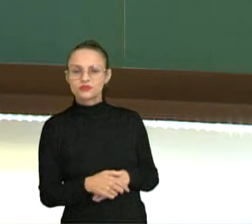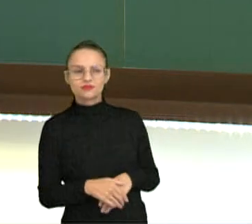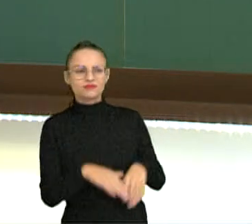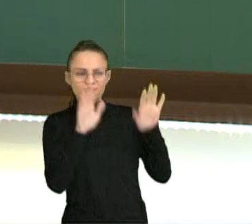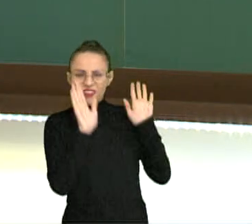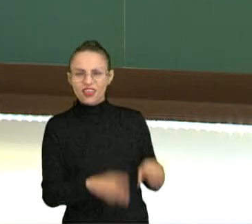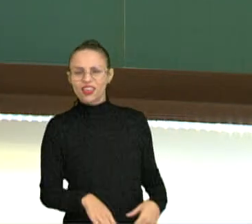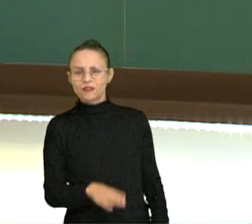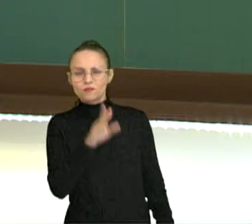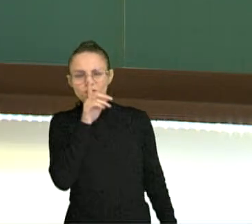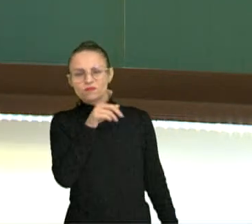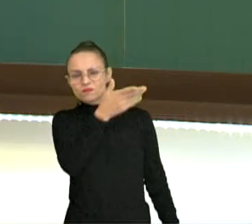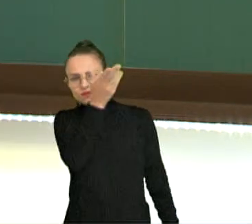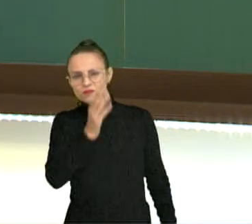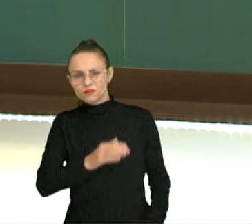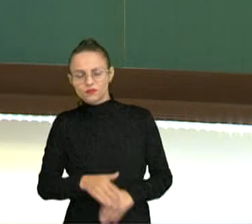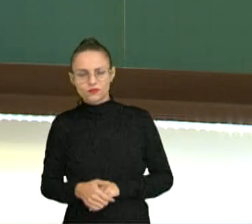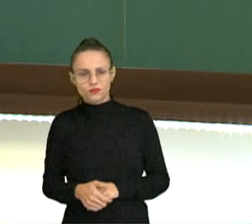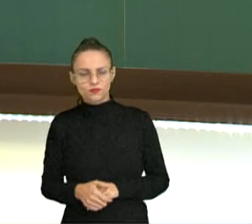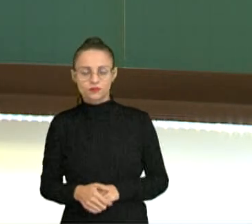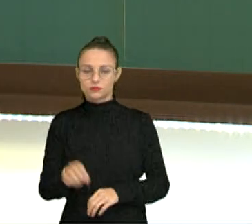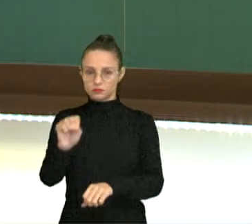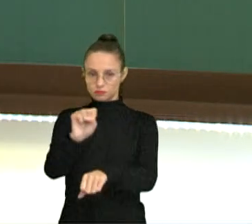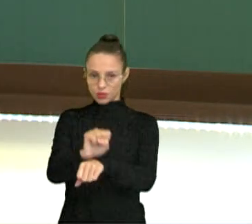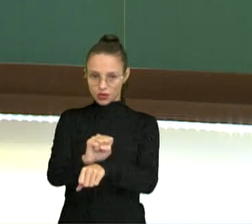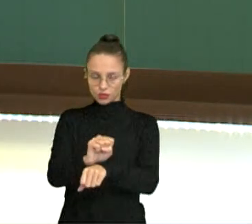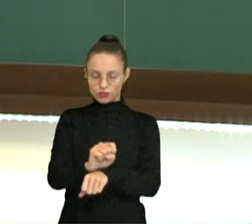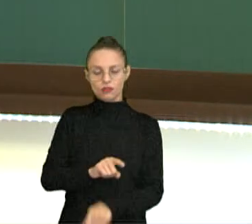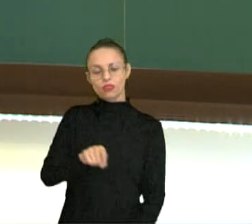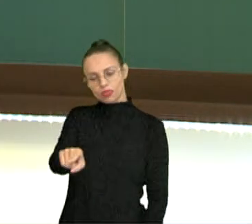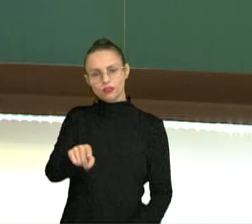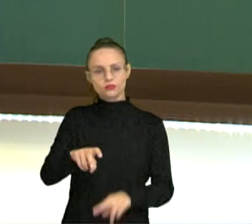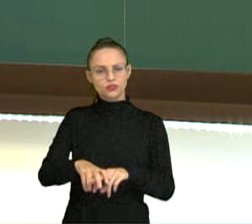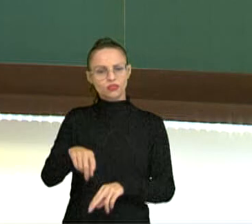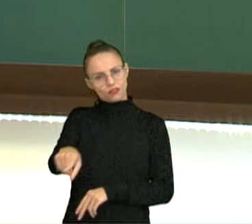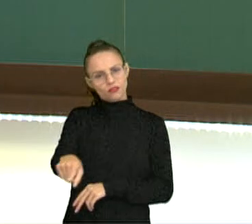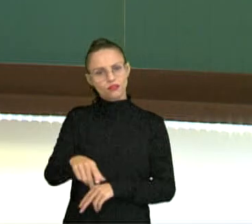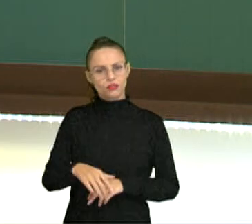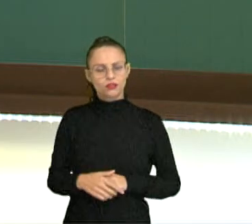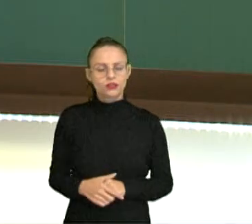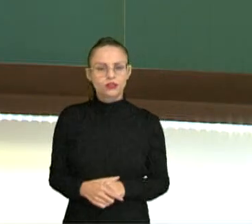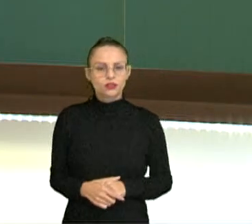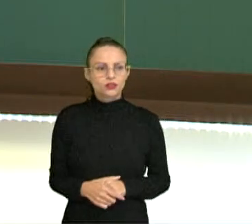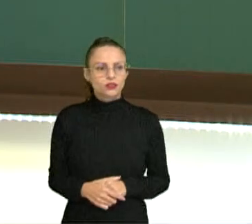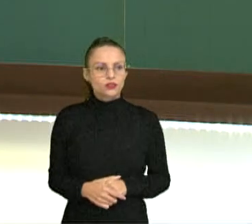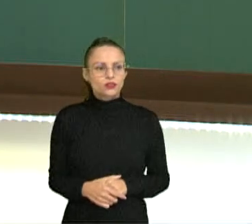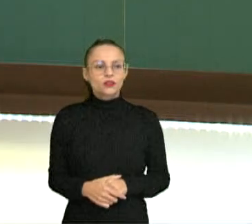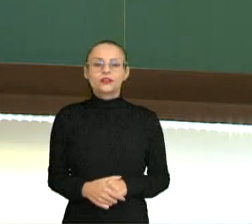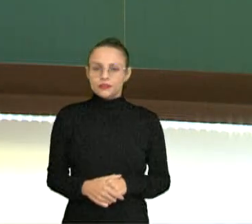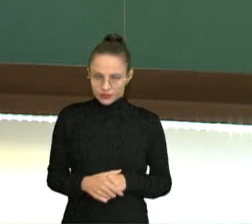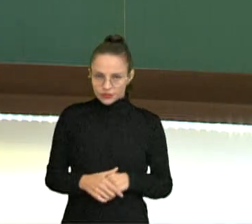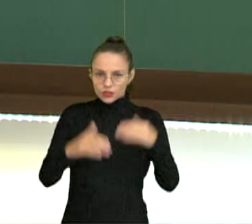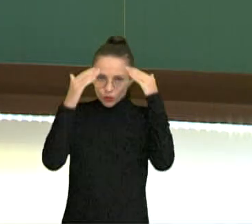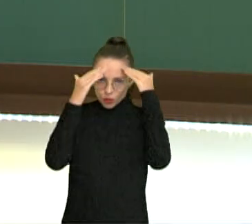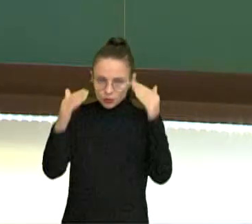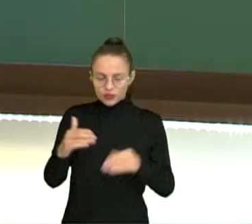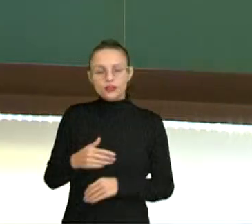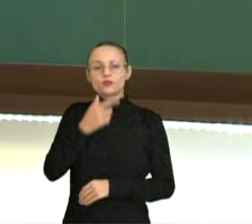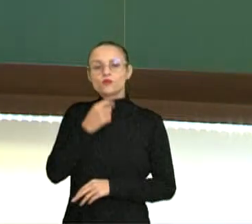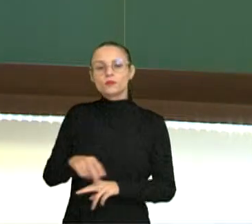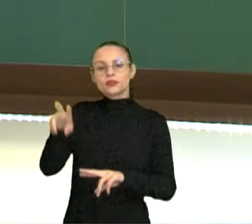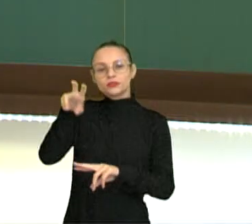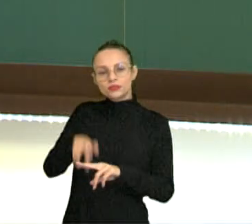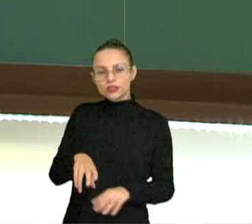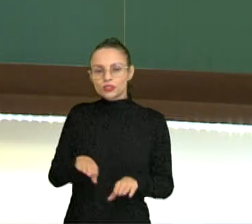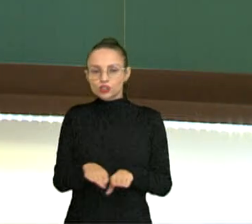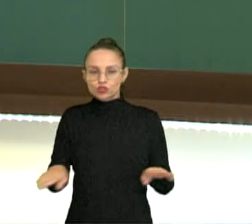te aquietar? Pausa. Aponta a cadeira. Senta aqui. Maria obedece. Tião senta-se no